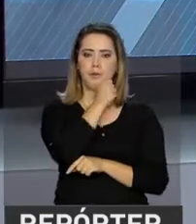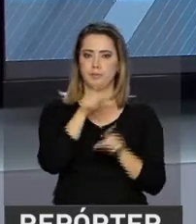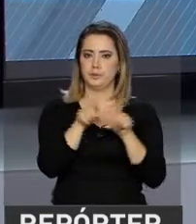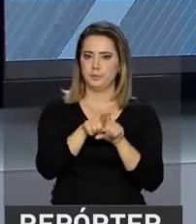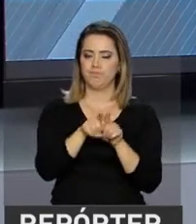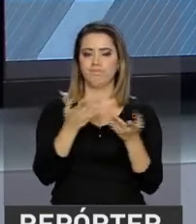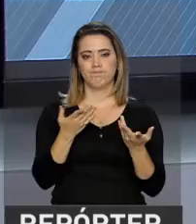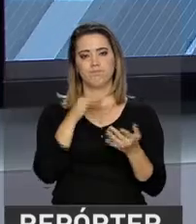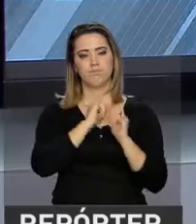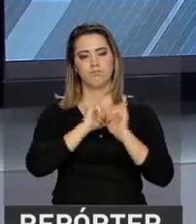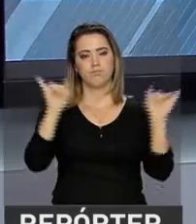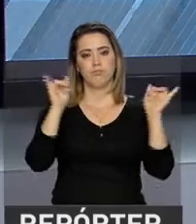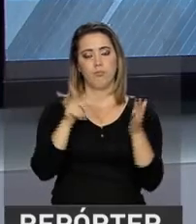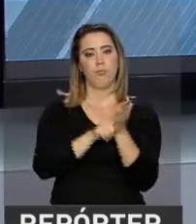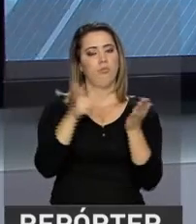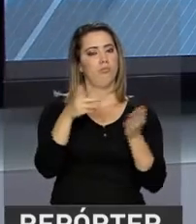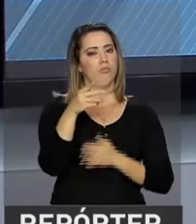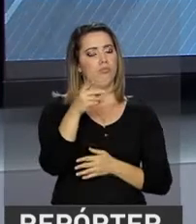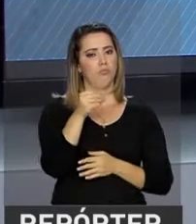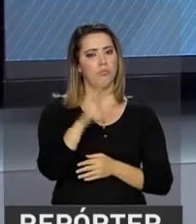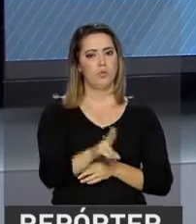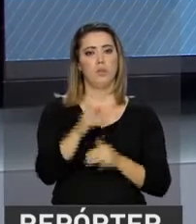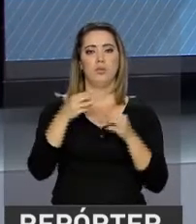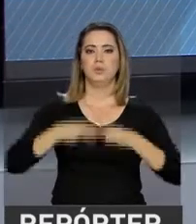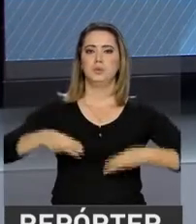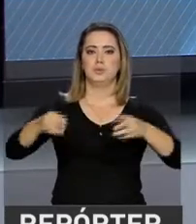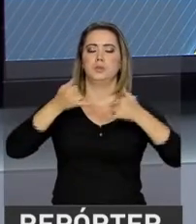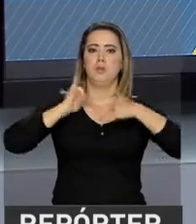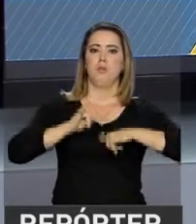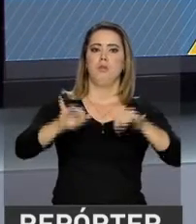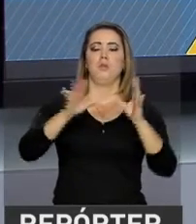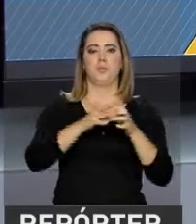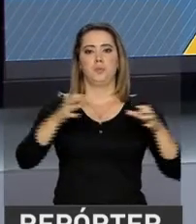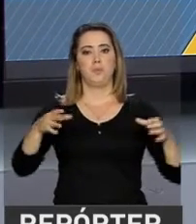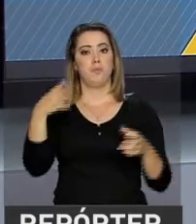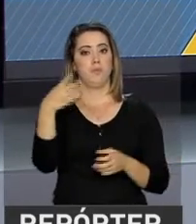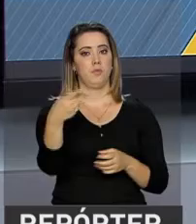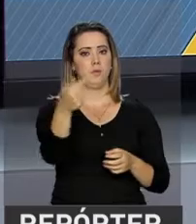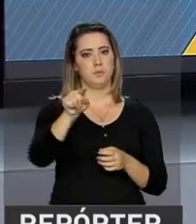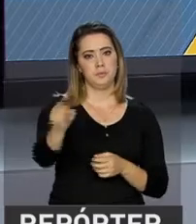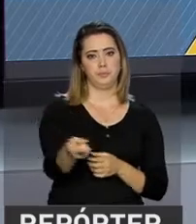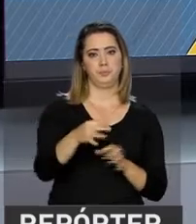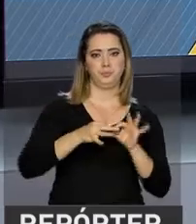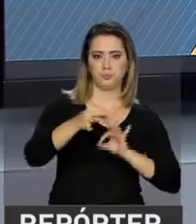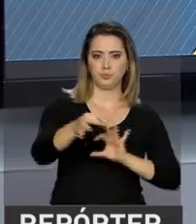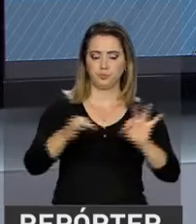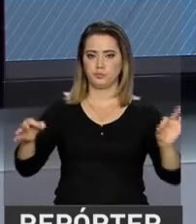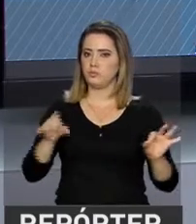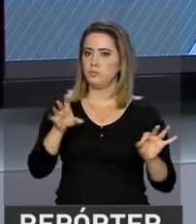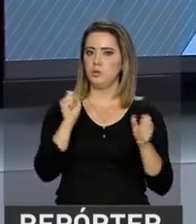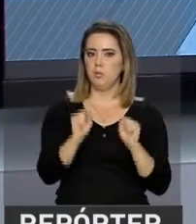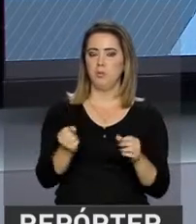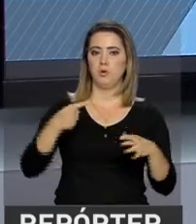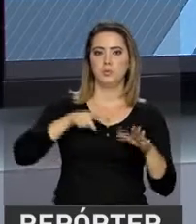quarta feira no diário oficial de acordo com o ministério de minas e energia a área de aproximadamente 47 mil quilômetros quadrados só